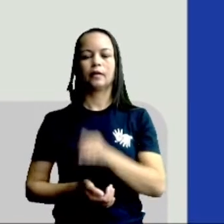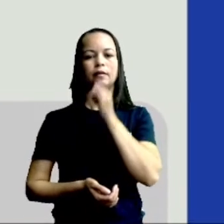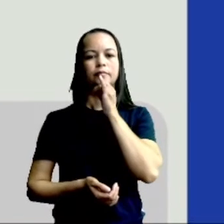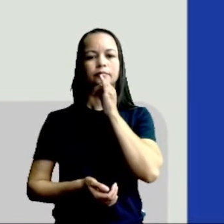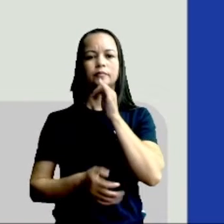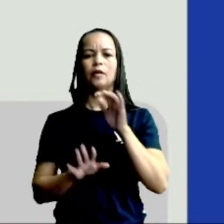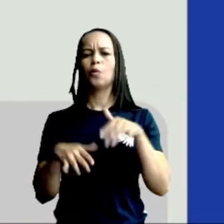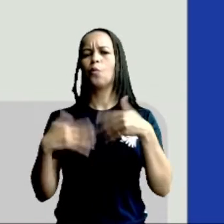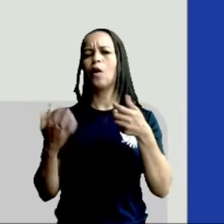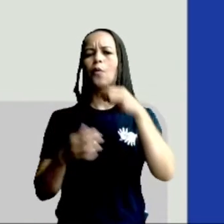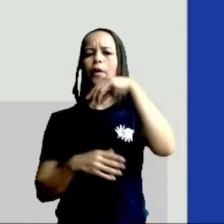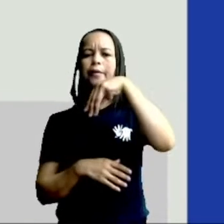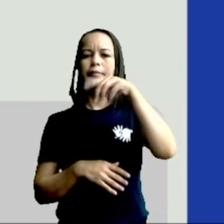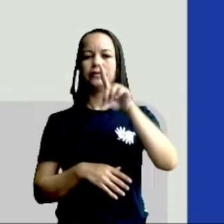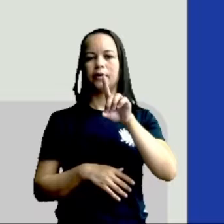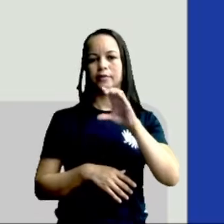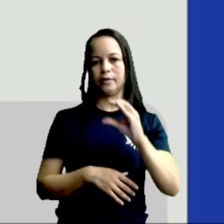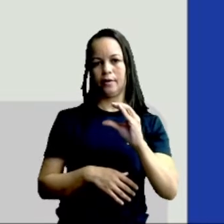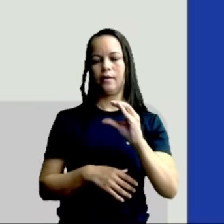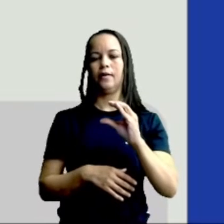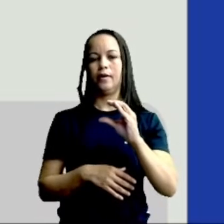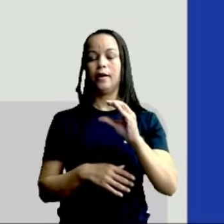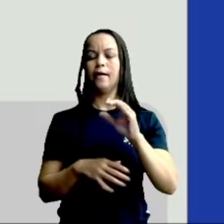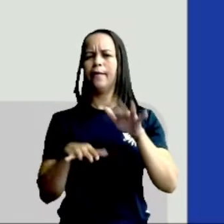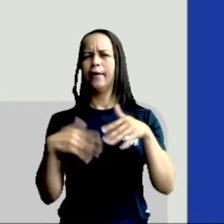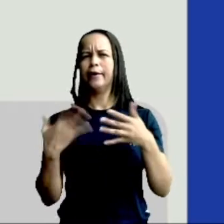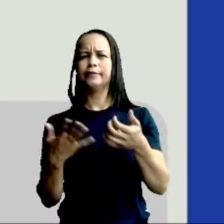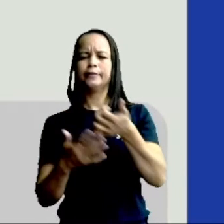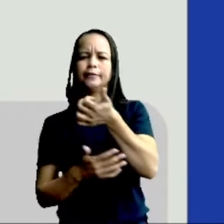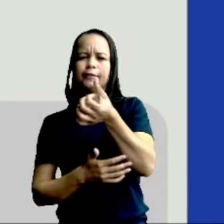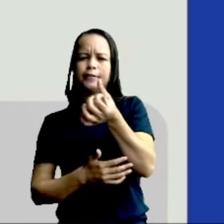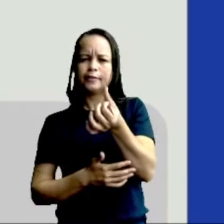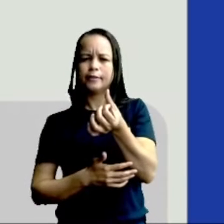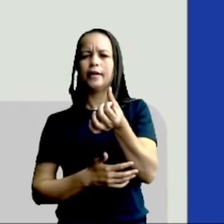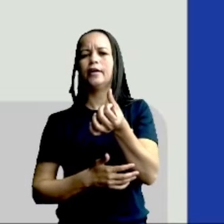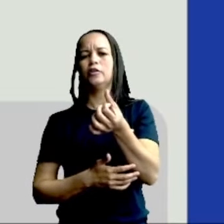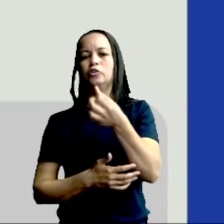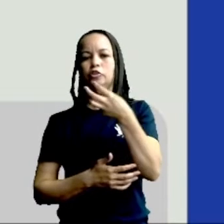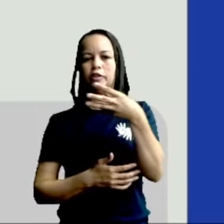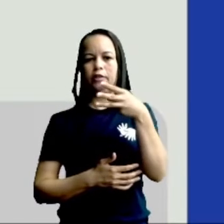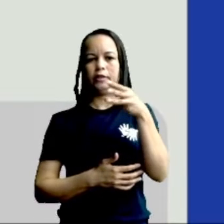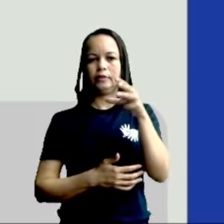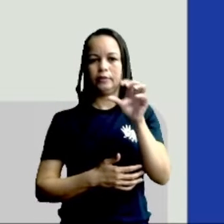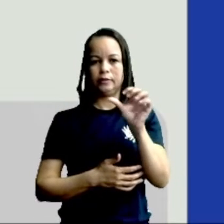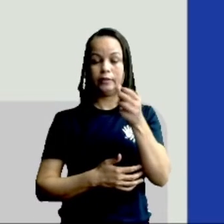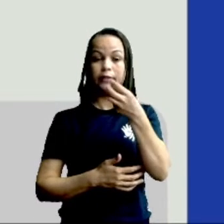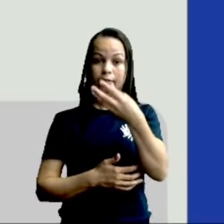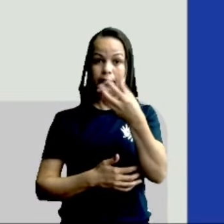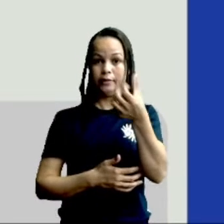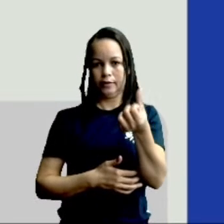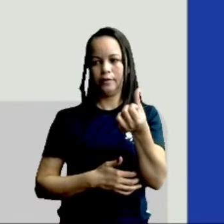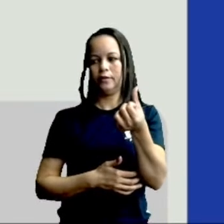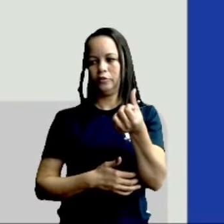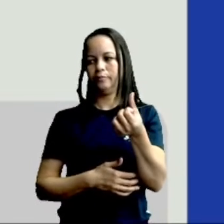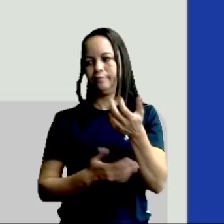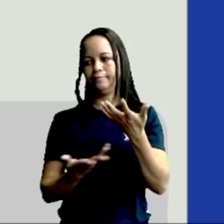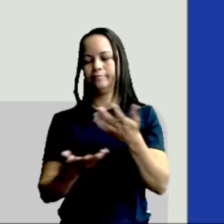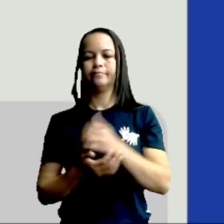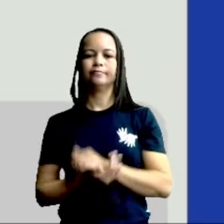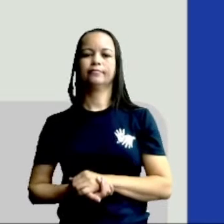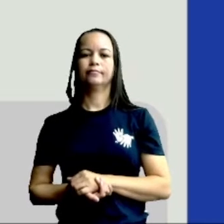Exemplo, qual o MDC entre 16 e 36? Vamos